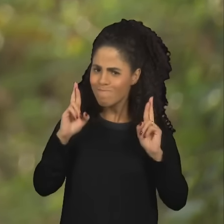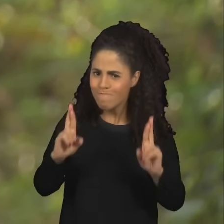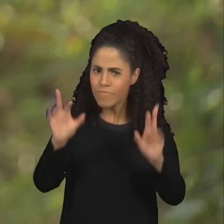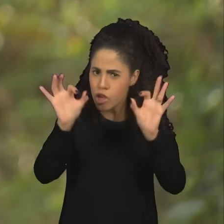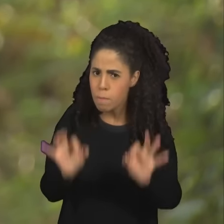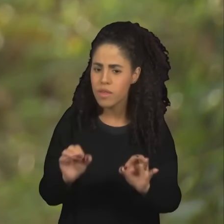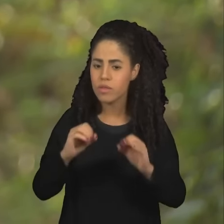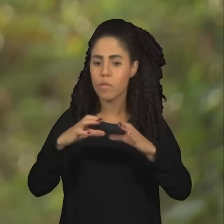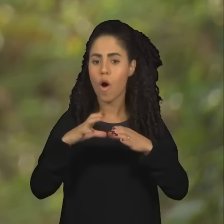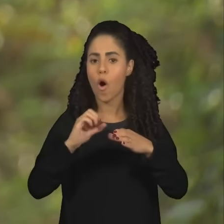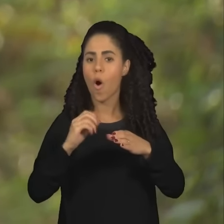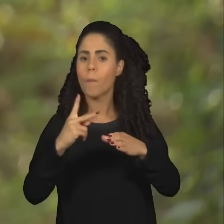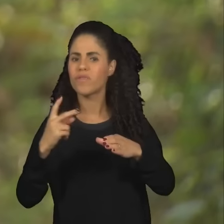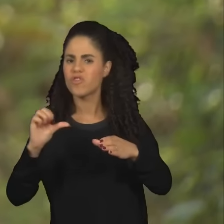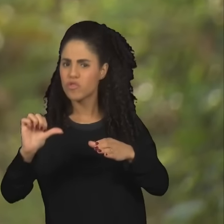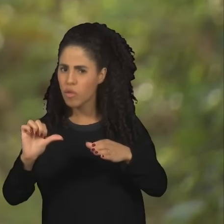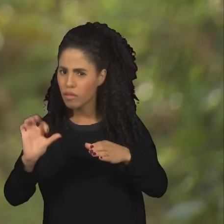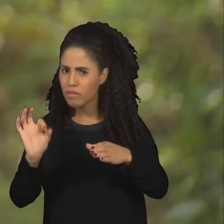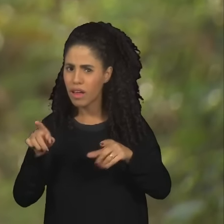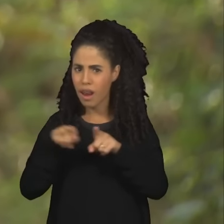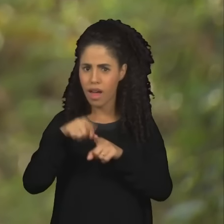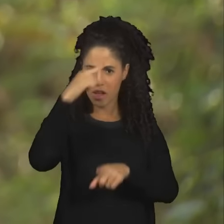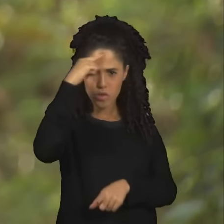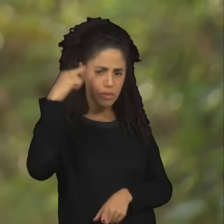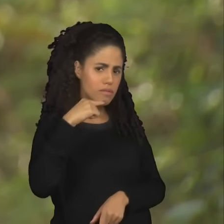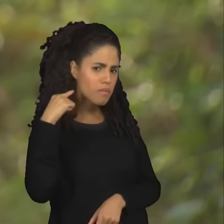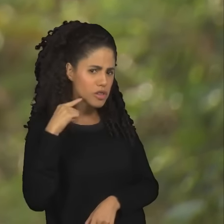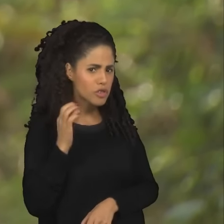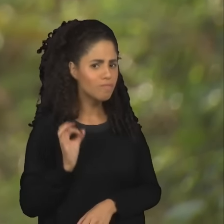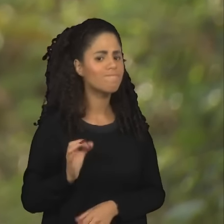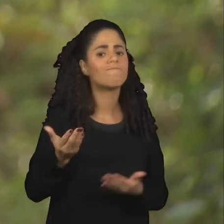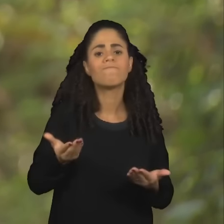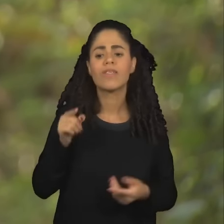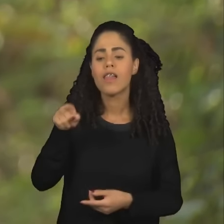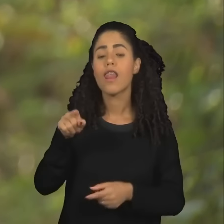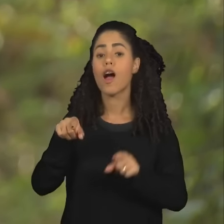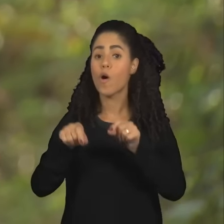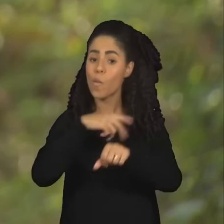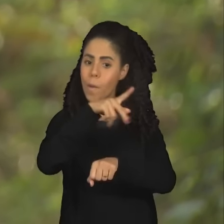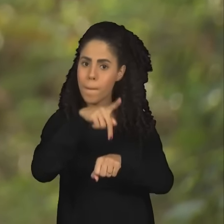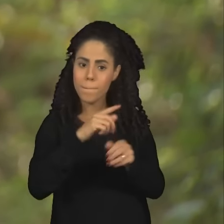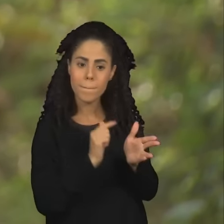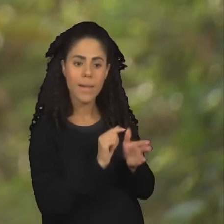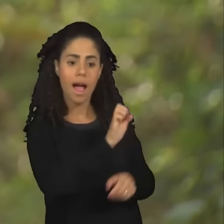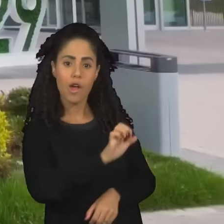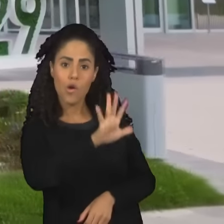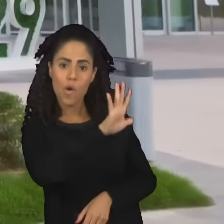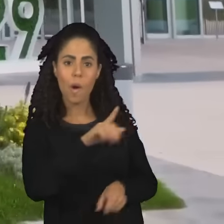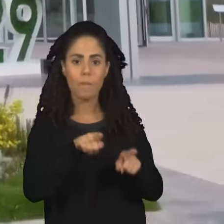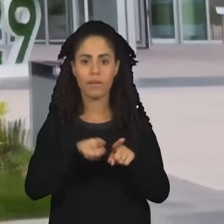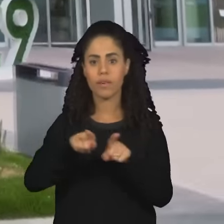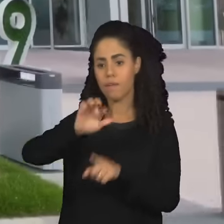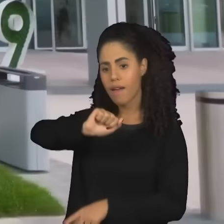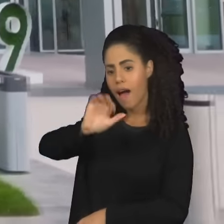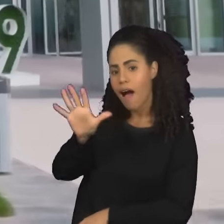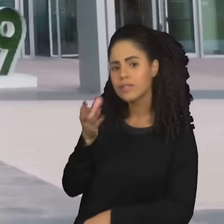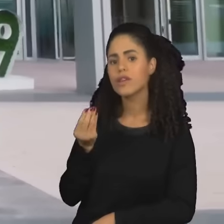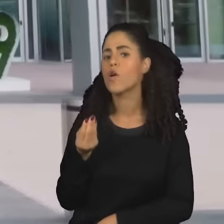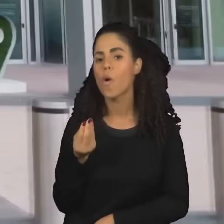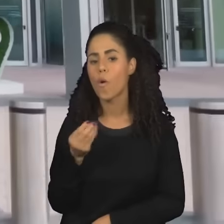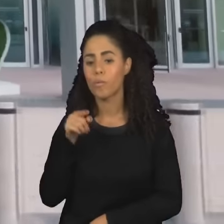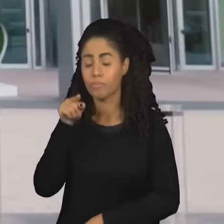na COP29, no Azerbaijão, esse país que fica entre a Europa e a Ásia? Vai ser uma COP